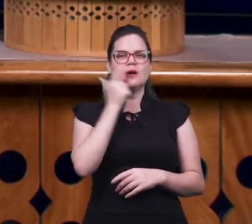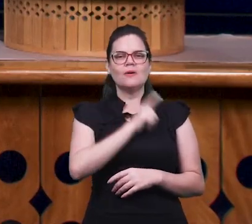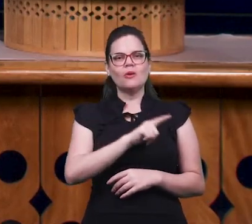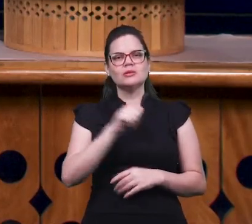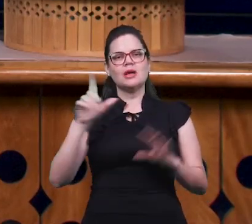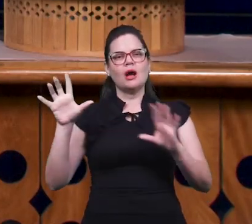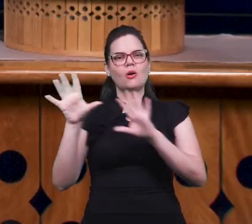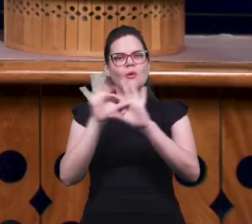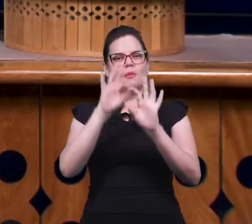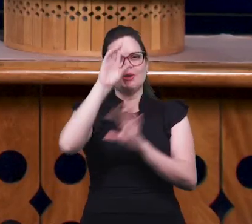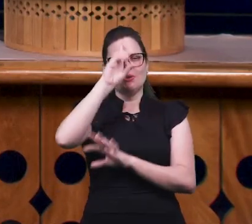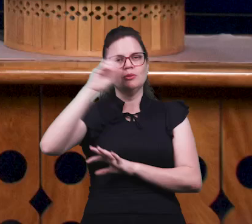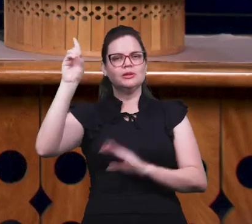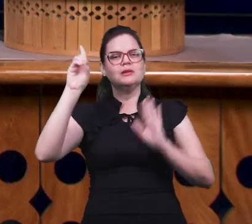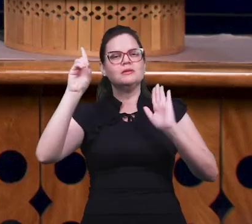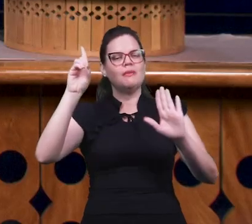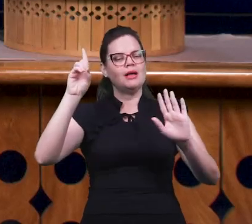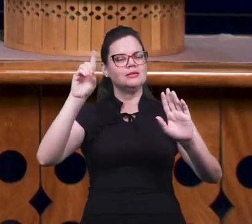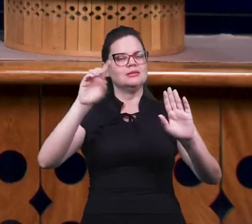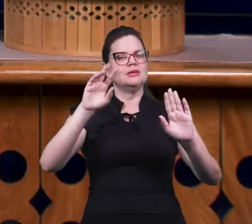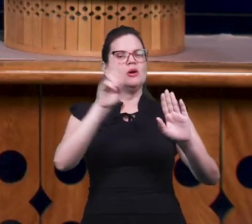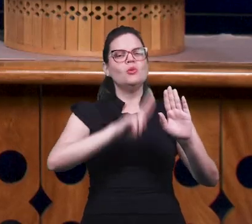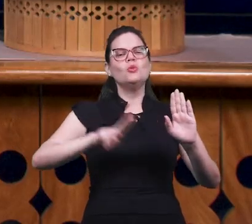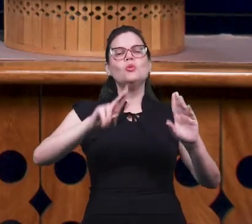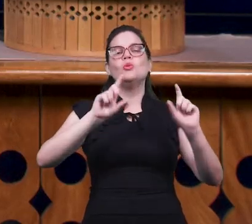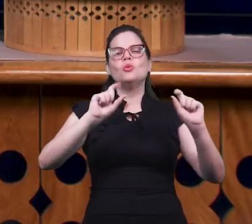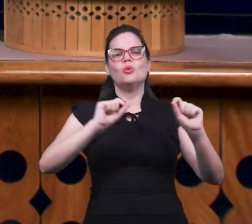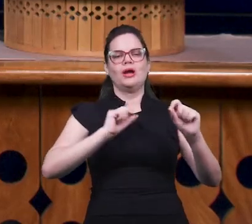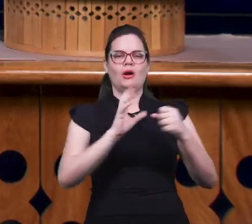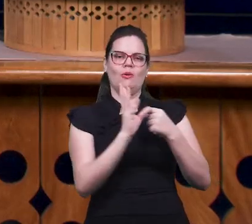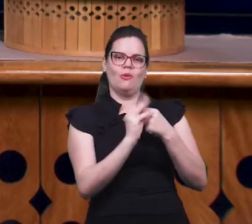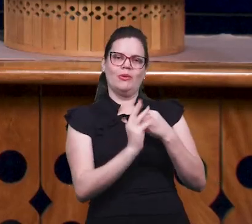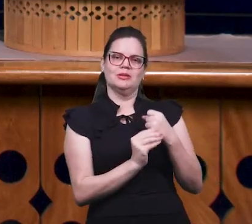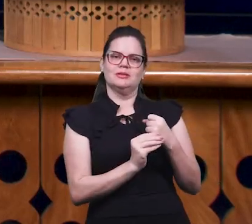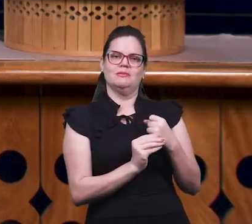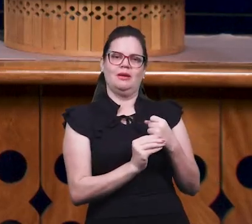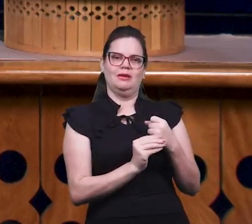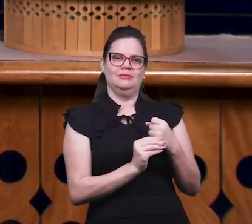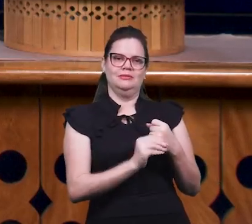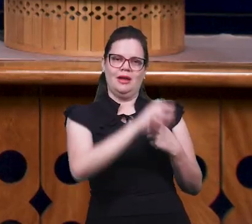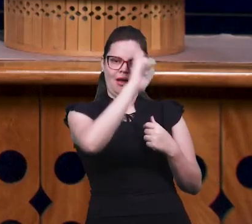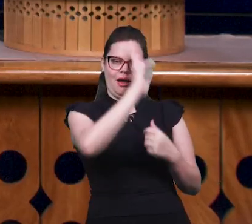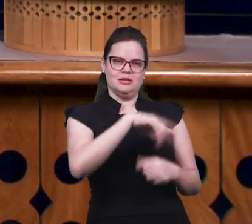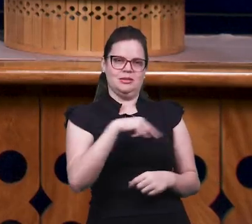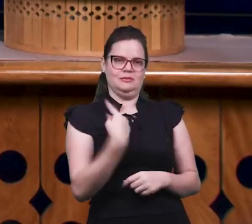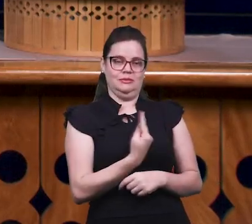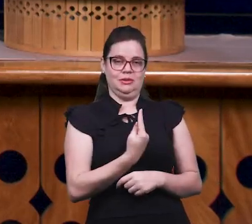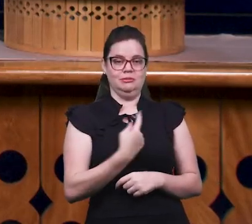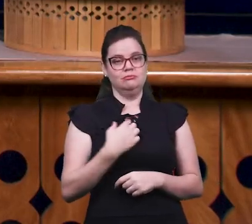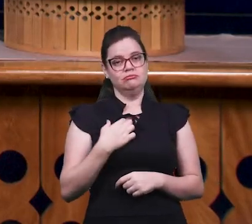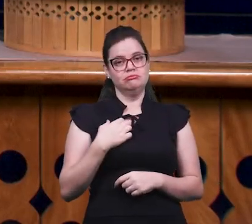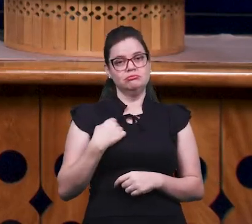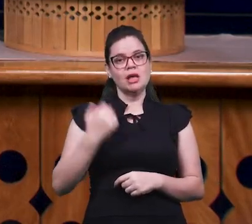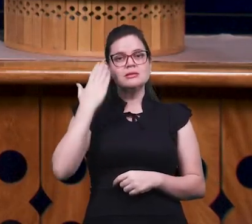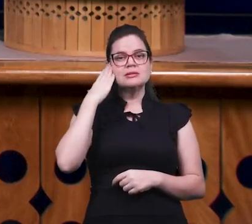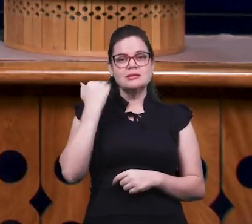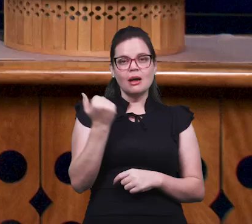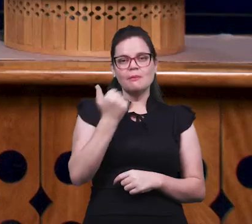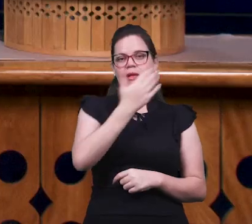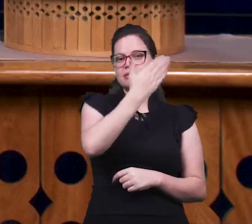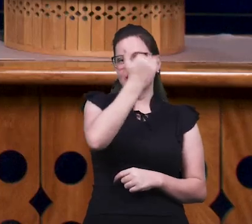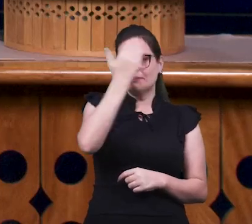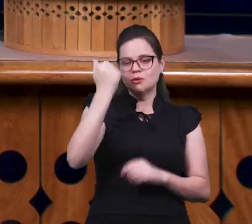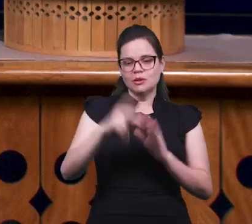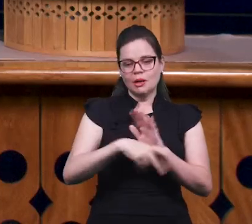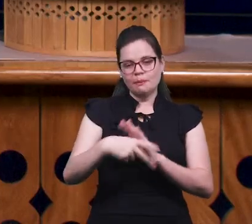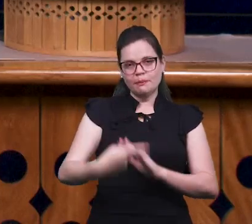pelo conhecimento. Sabedoria é muito bom para essa terra, mas não leva ninguém à eternidade. Razão não leva à eternidade.